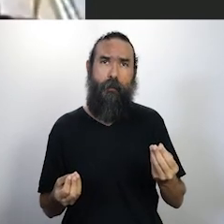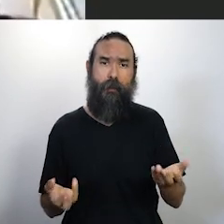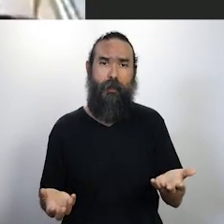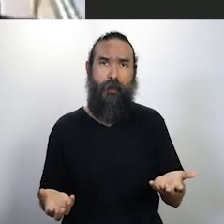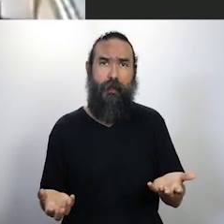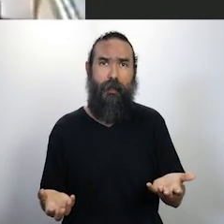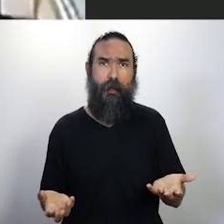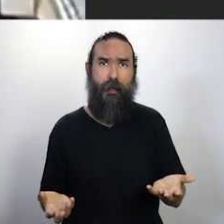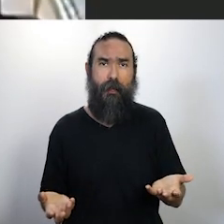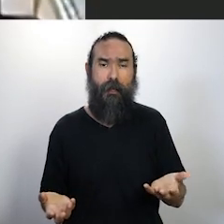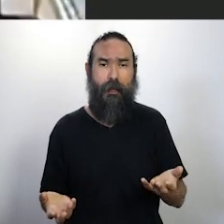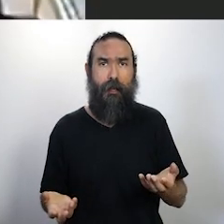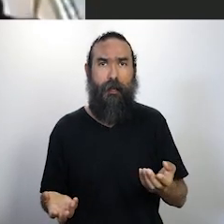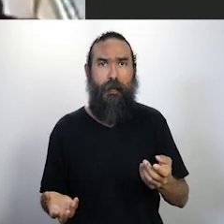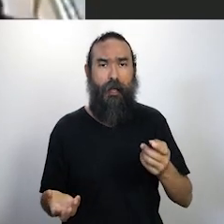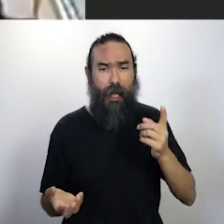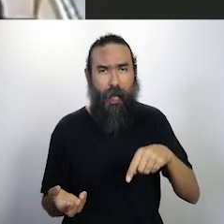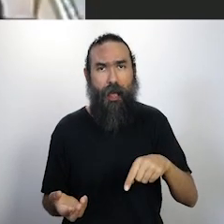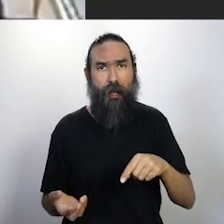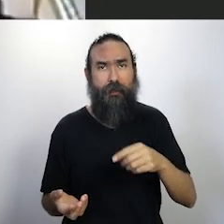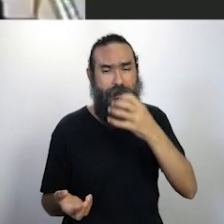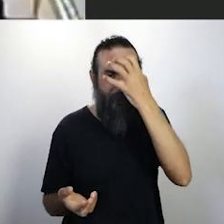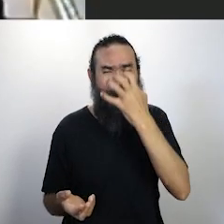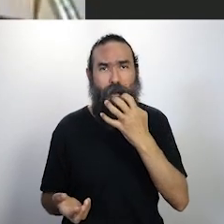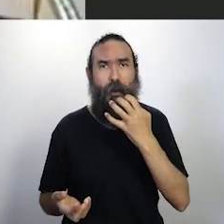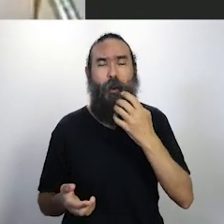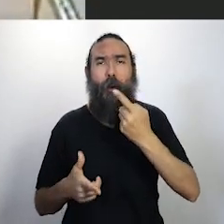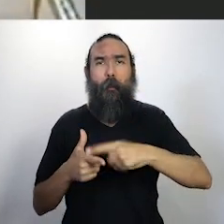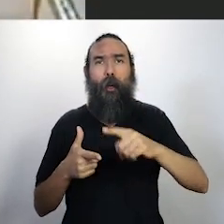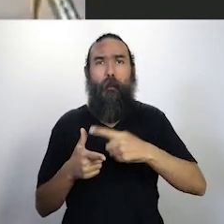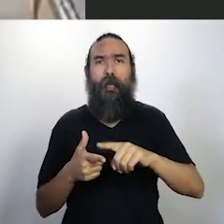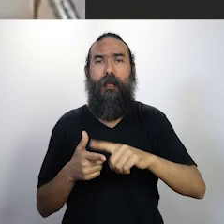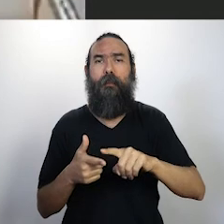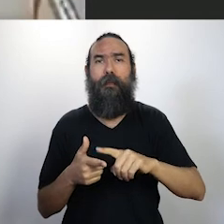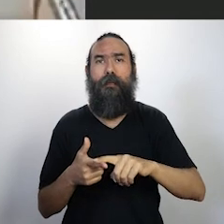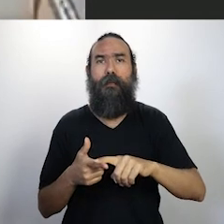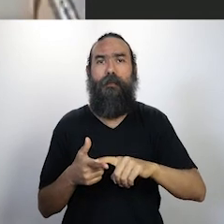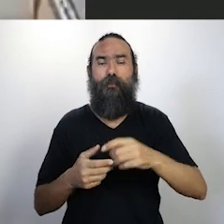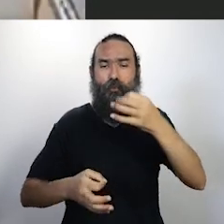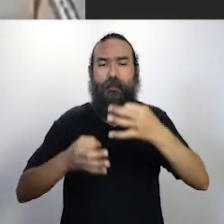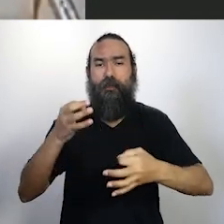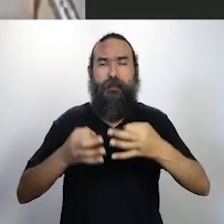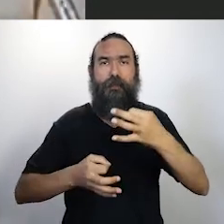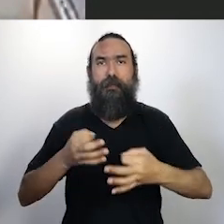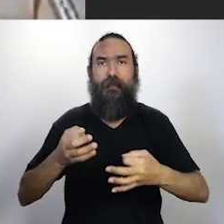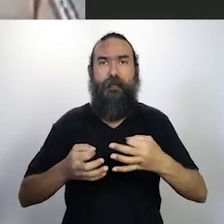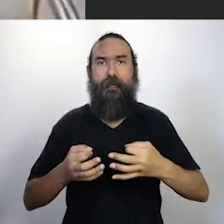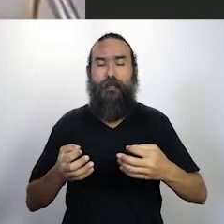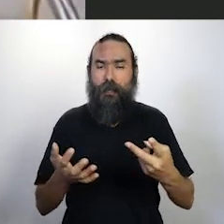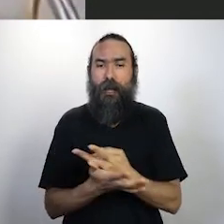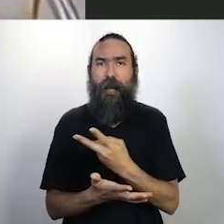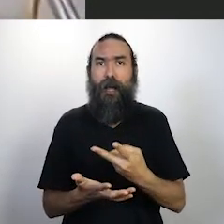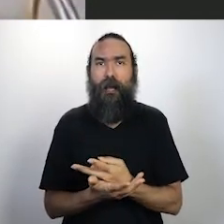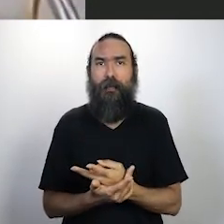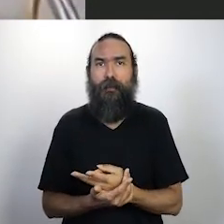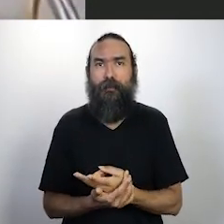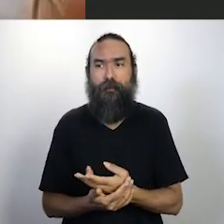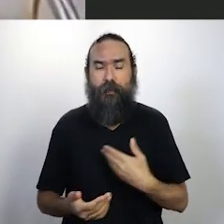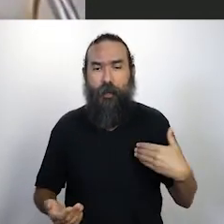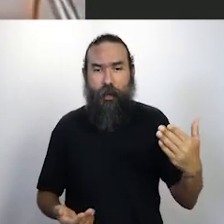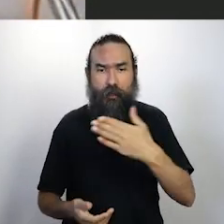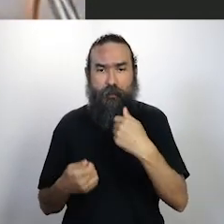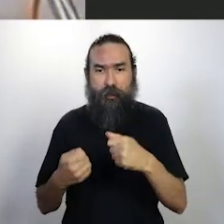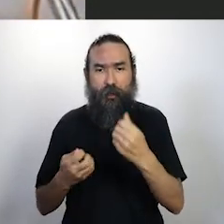impessoalidade da legalidade né e da licitude dos atos então nós temos que estar muito atentos e